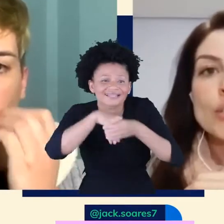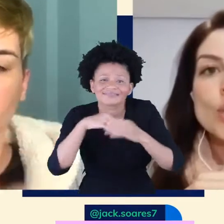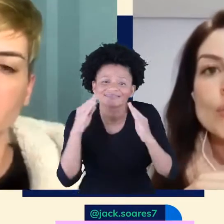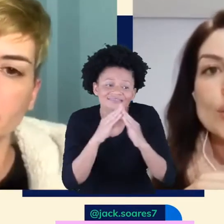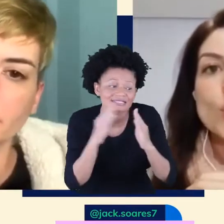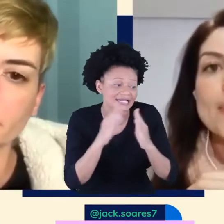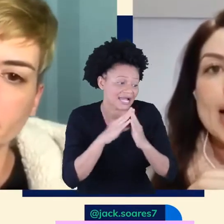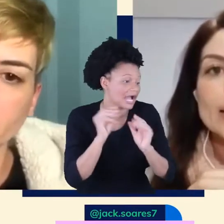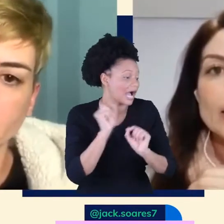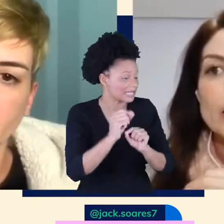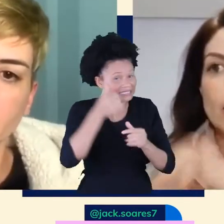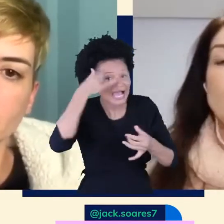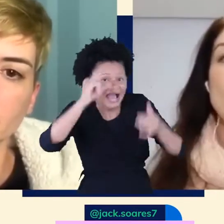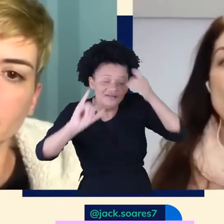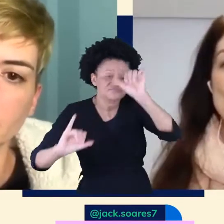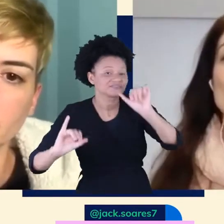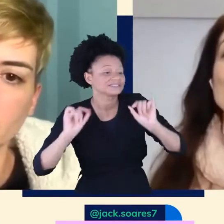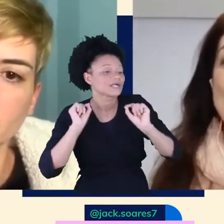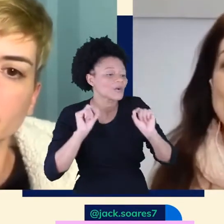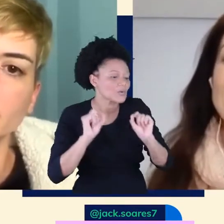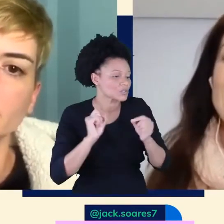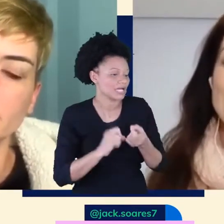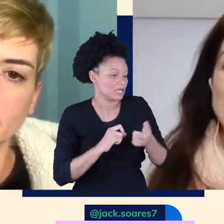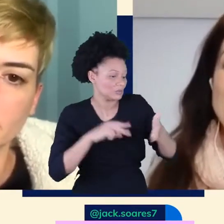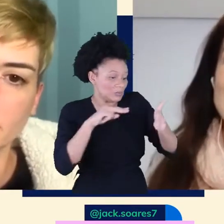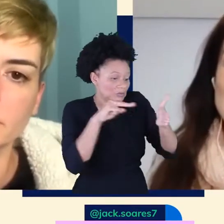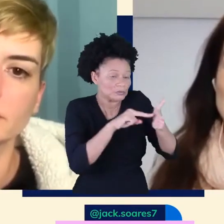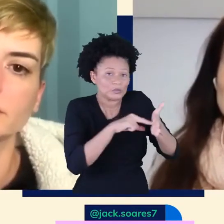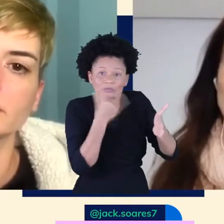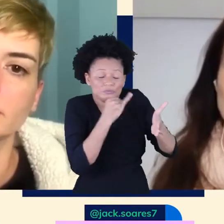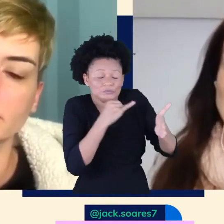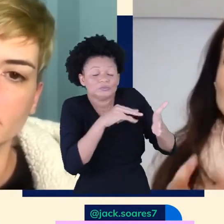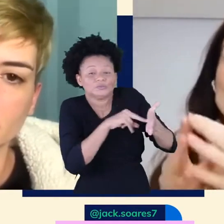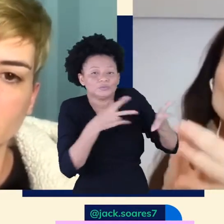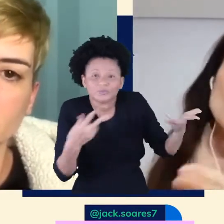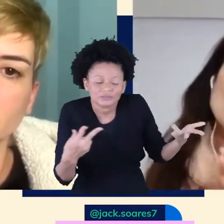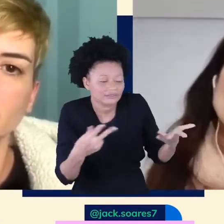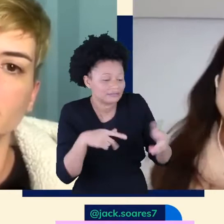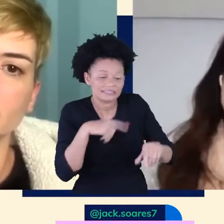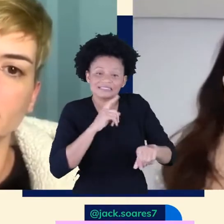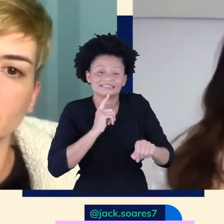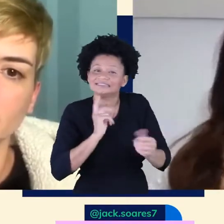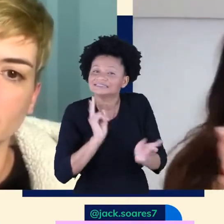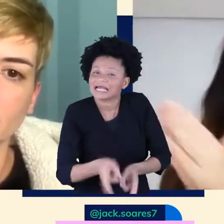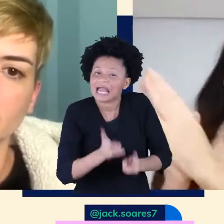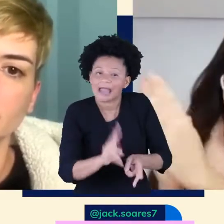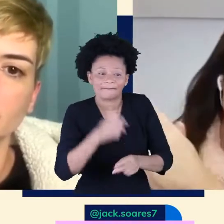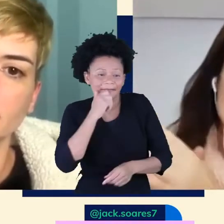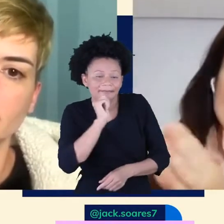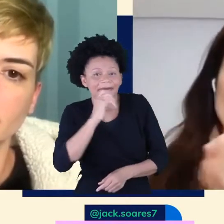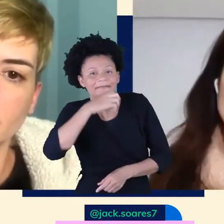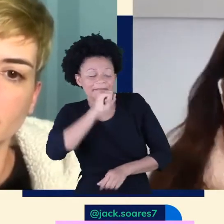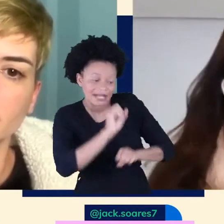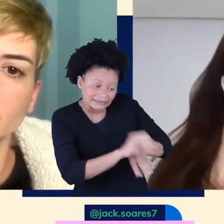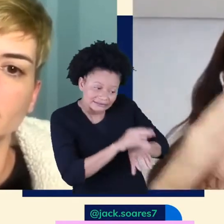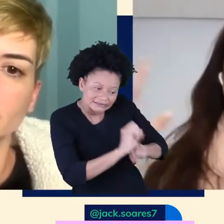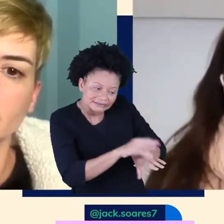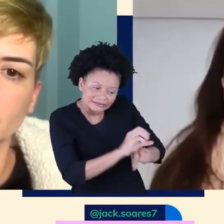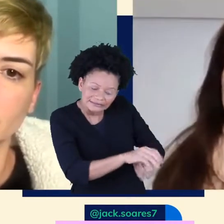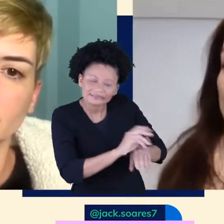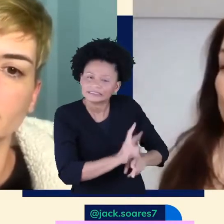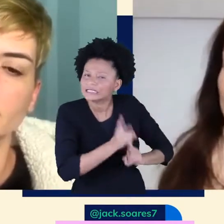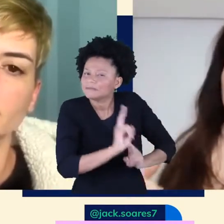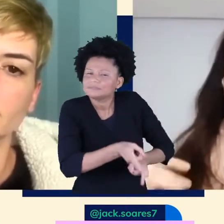colocar o dedinho na tomada. A gente não tem uma idade para isso, né? Então, a educação sexual é a mesma coisa, ela vai acontecer de